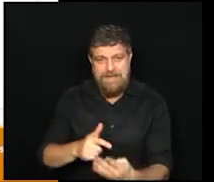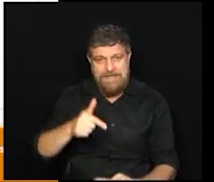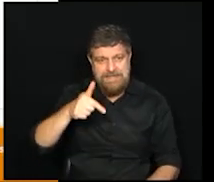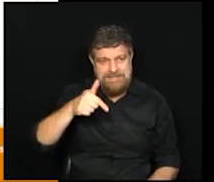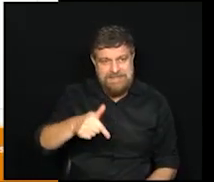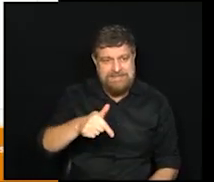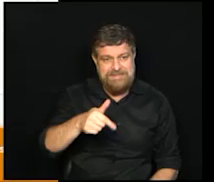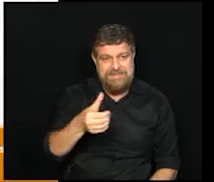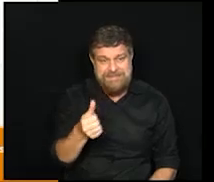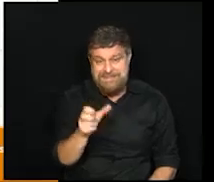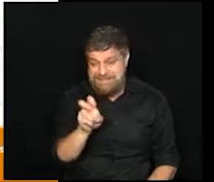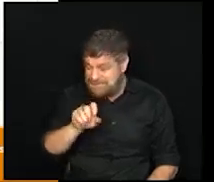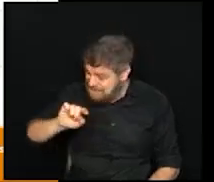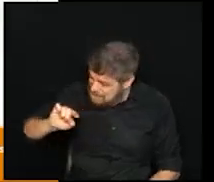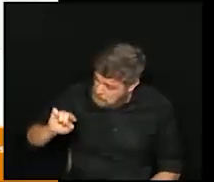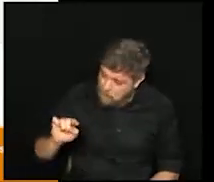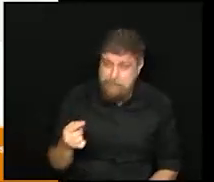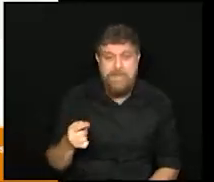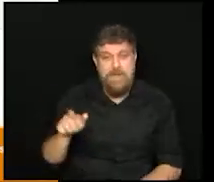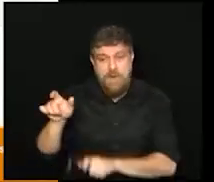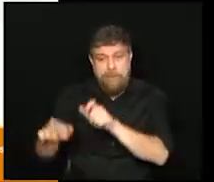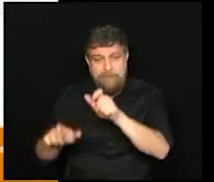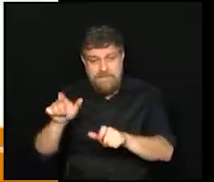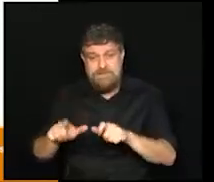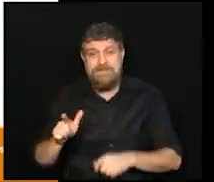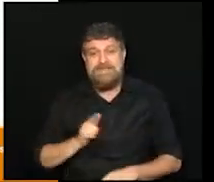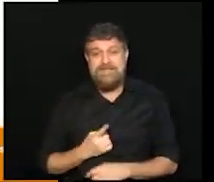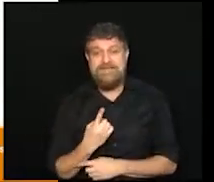755.760 pessoas, sendo